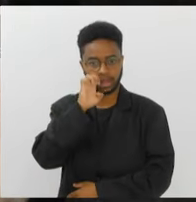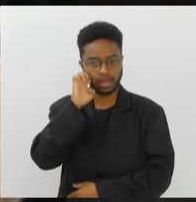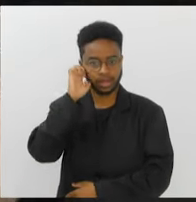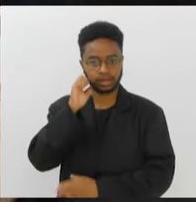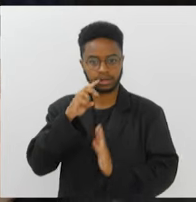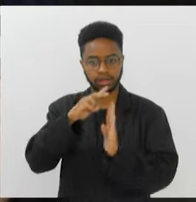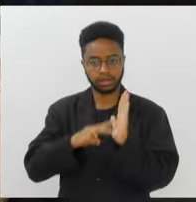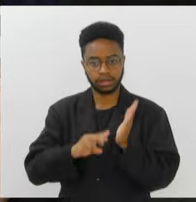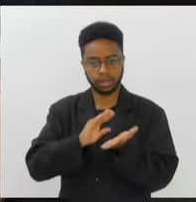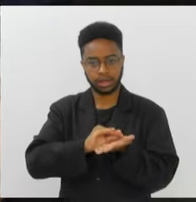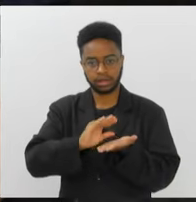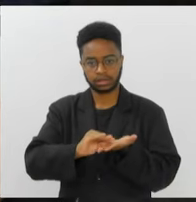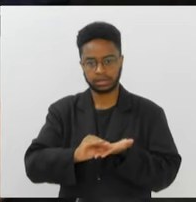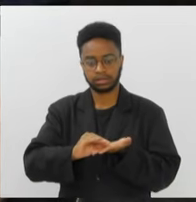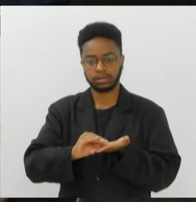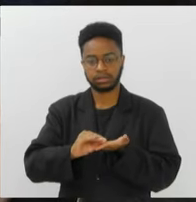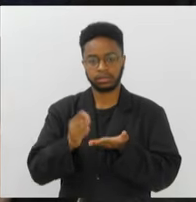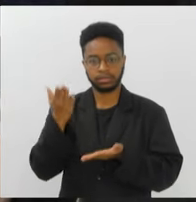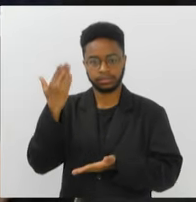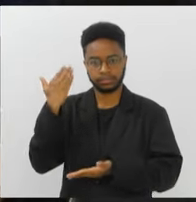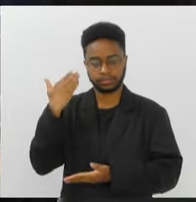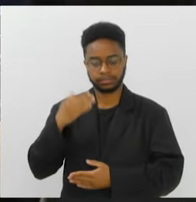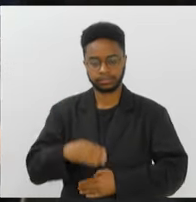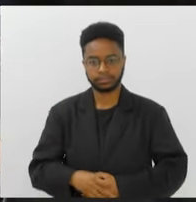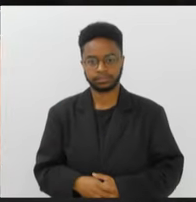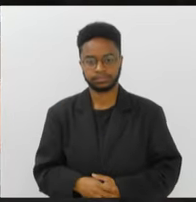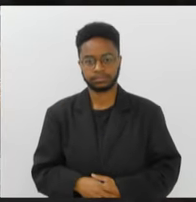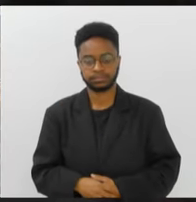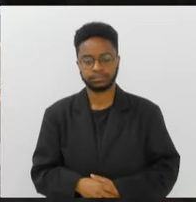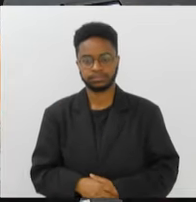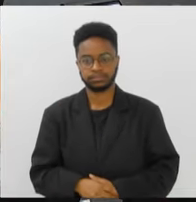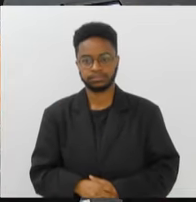Takimoto para fazer a leitura da ata da sessão anterior.